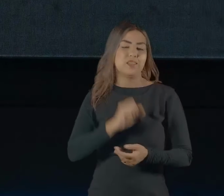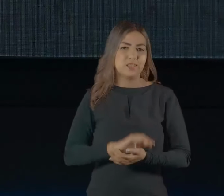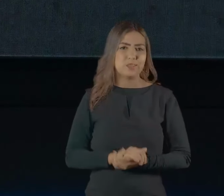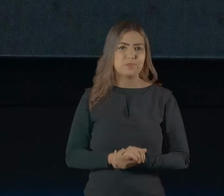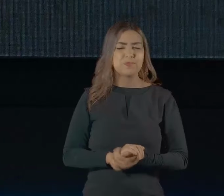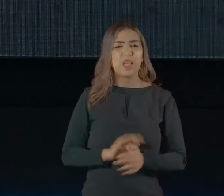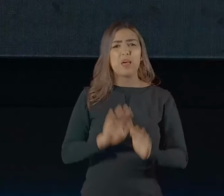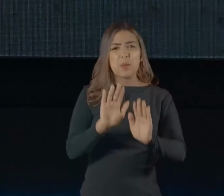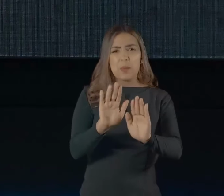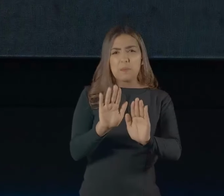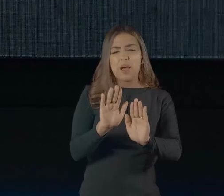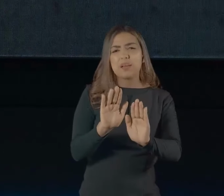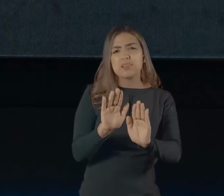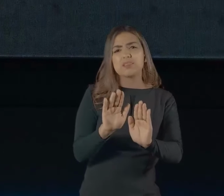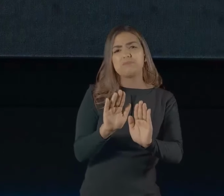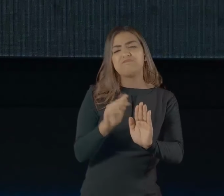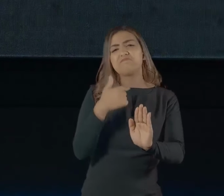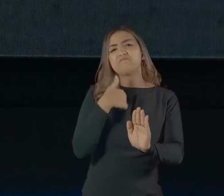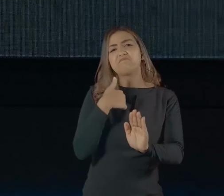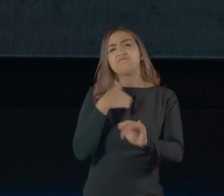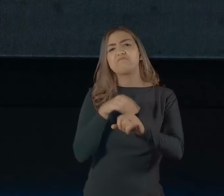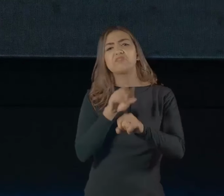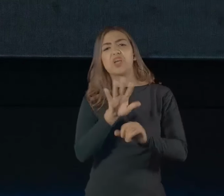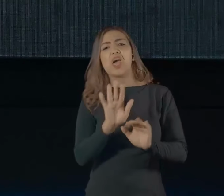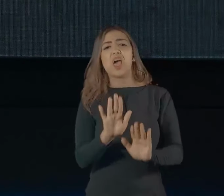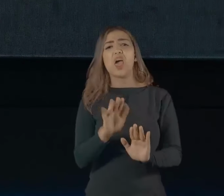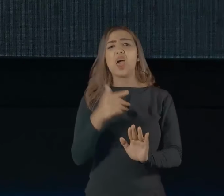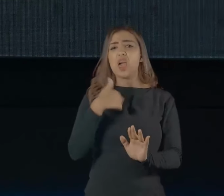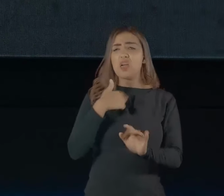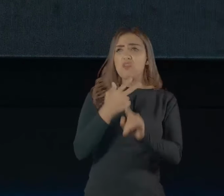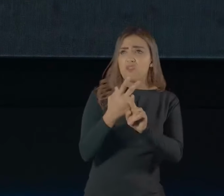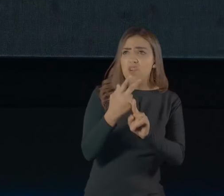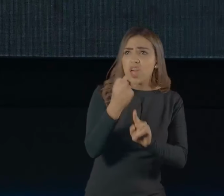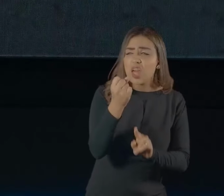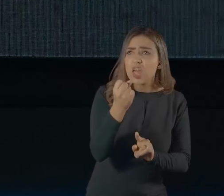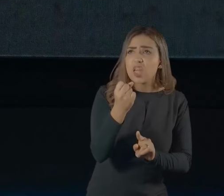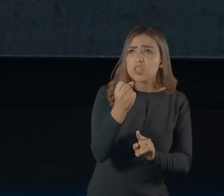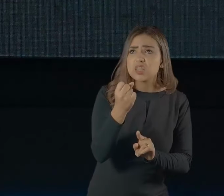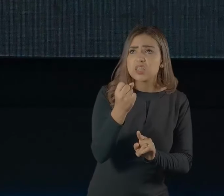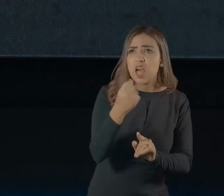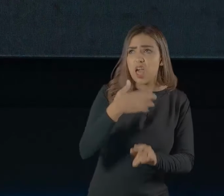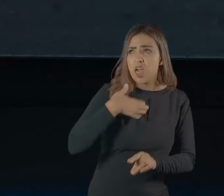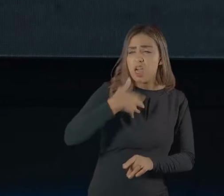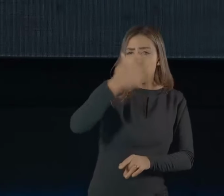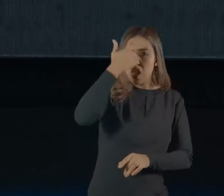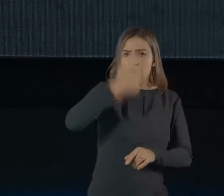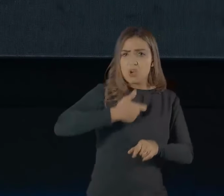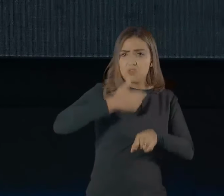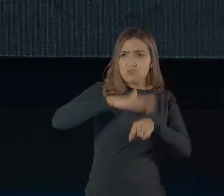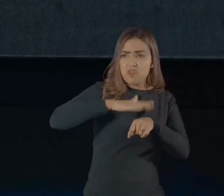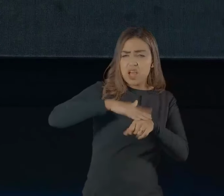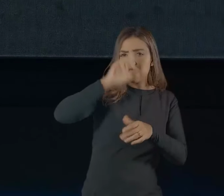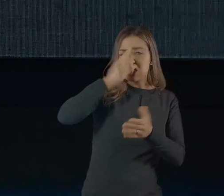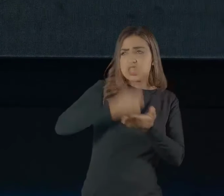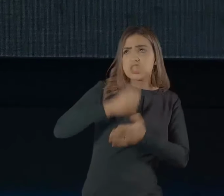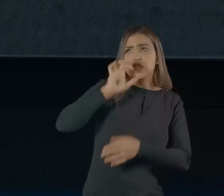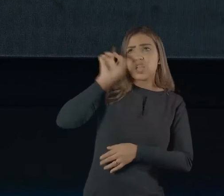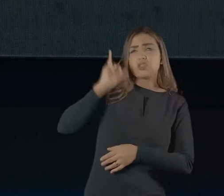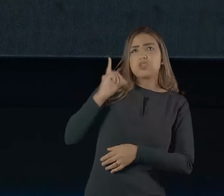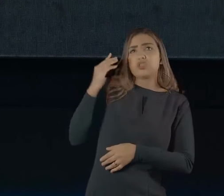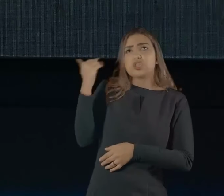querendo dizer que o seu sucesso depende único e exclusivamente de você ter sido chamado por